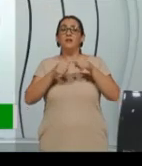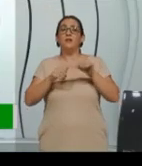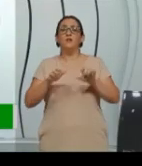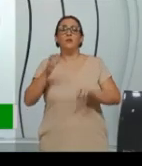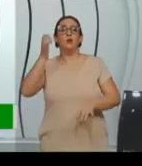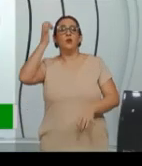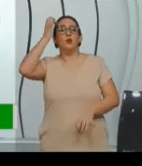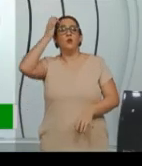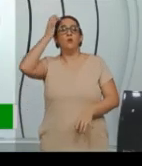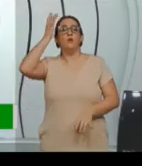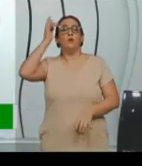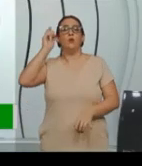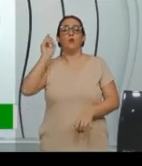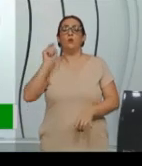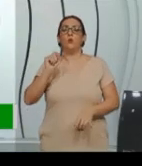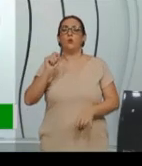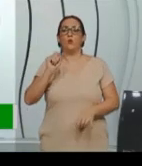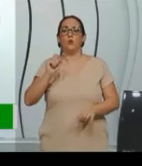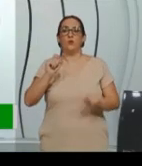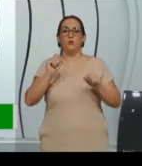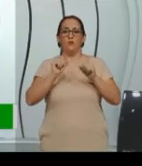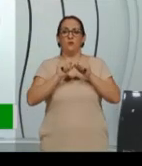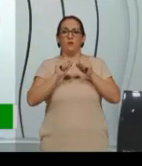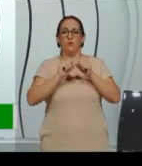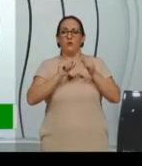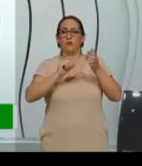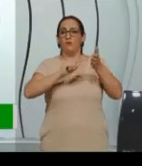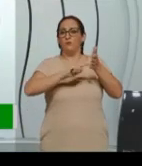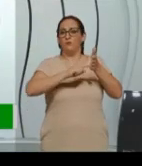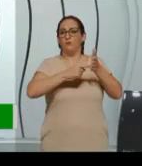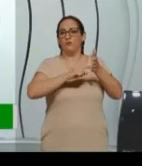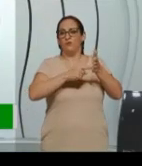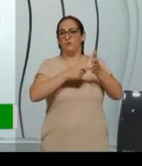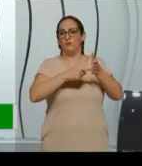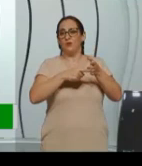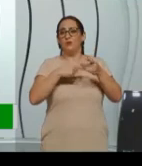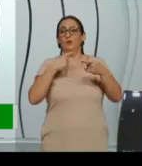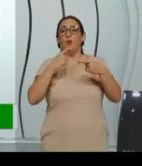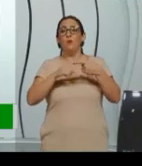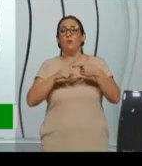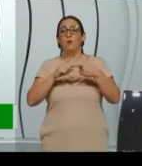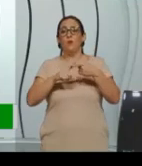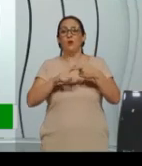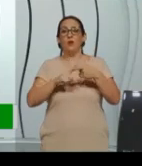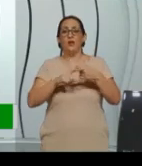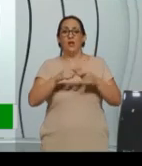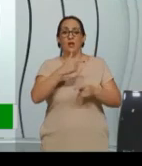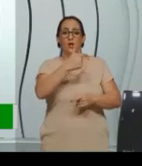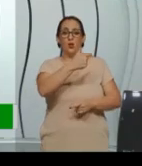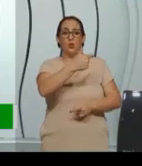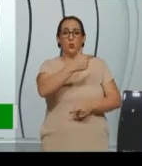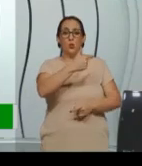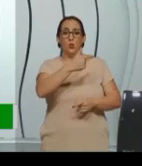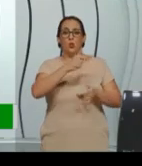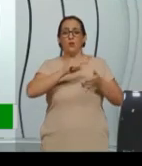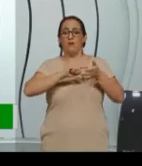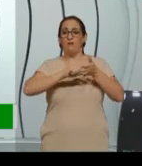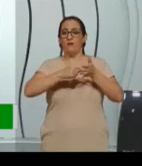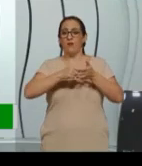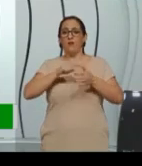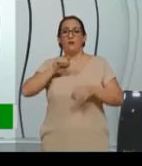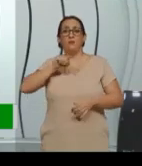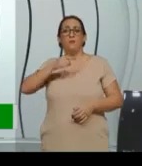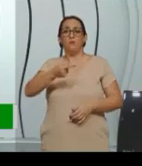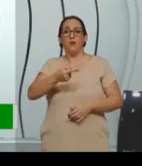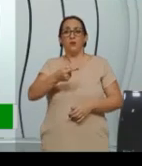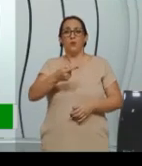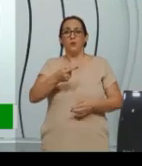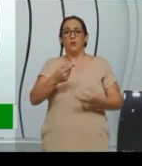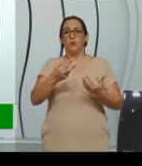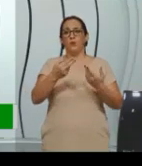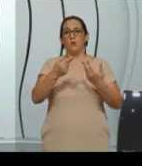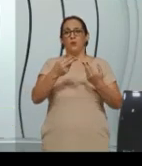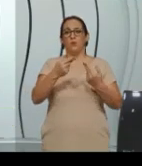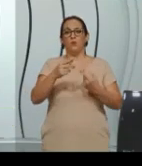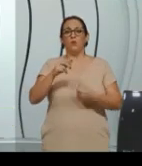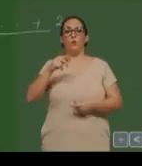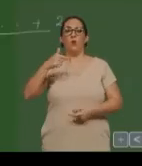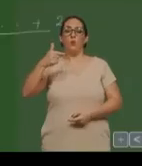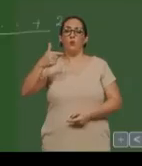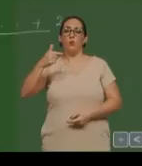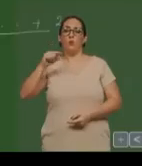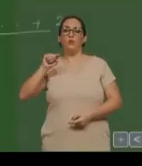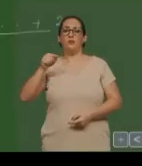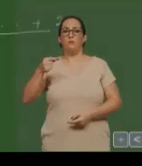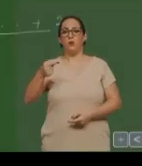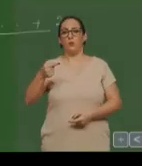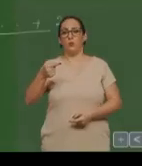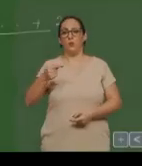fazer a multiplicação, porque seria o quê? 2 vezes 1.000. 2 vezes 1.000.